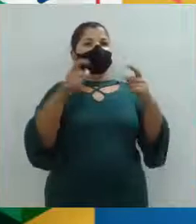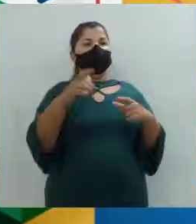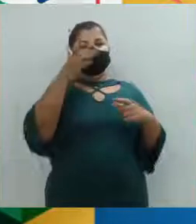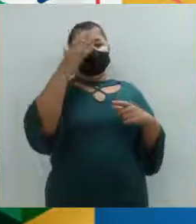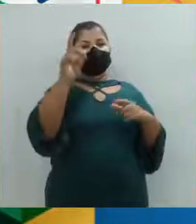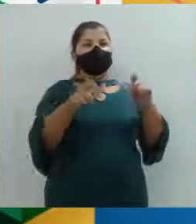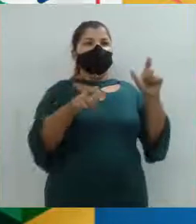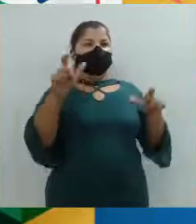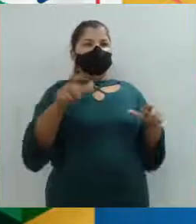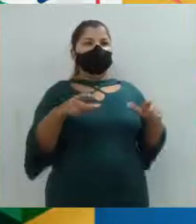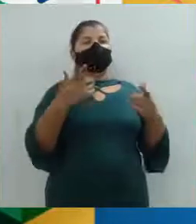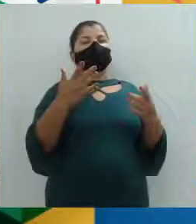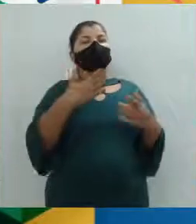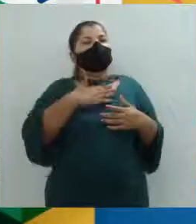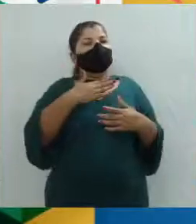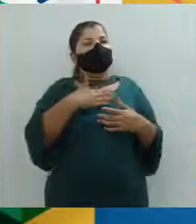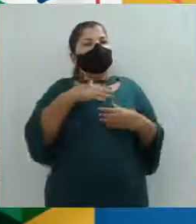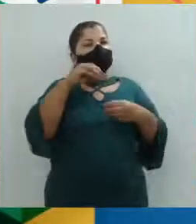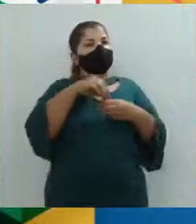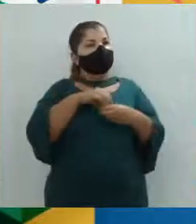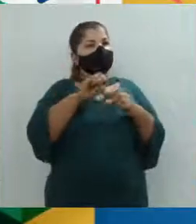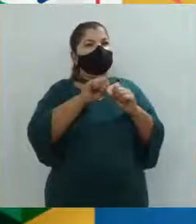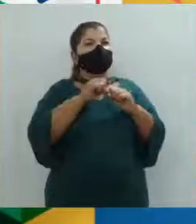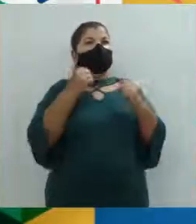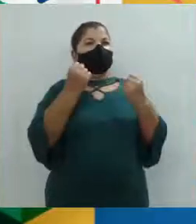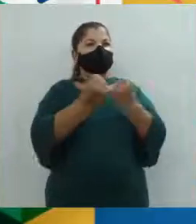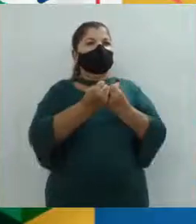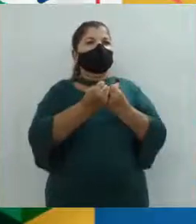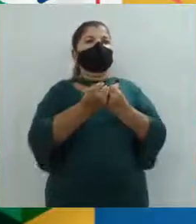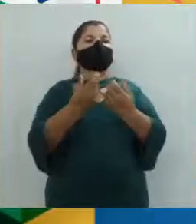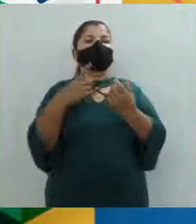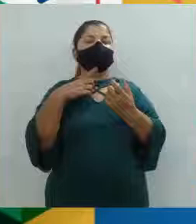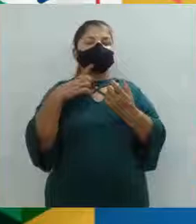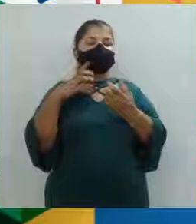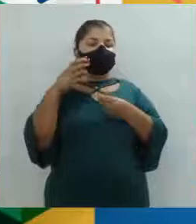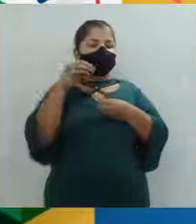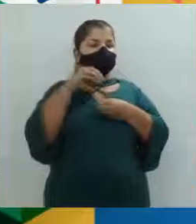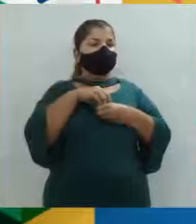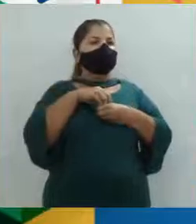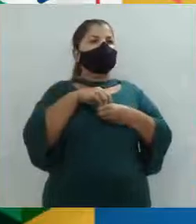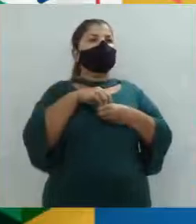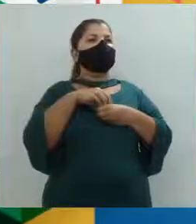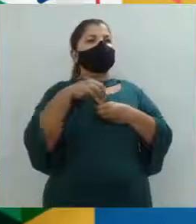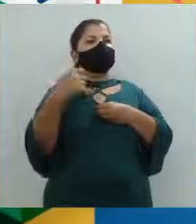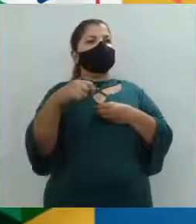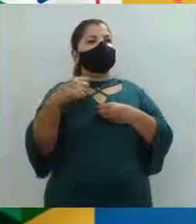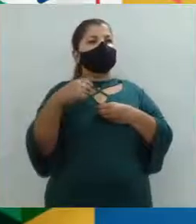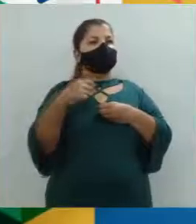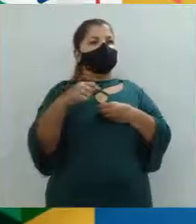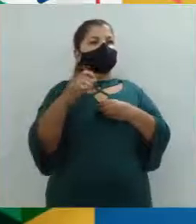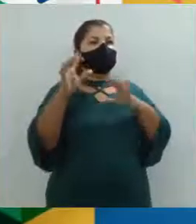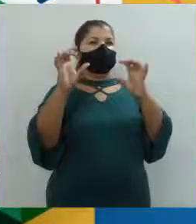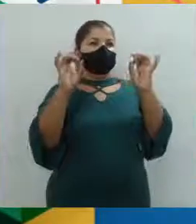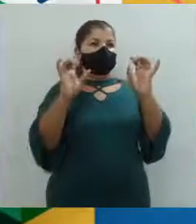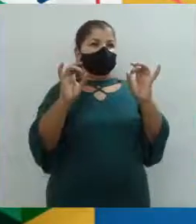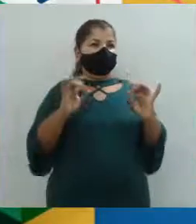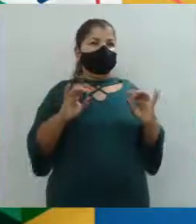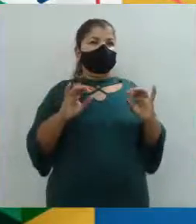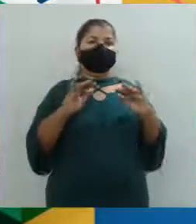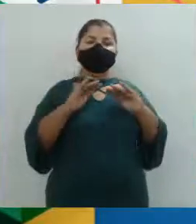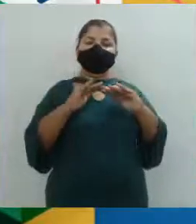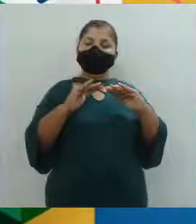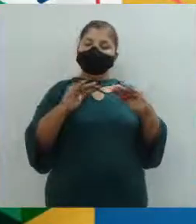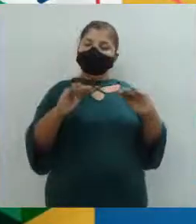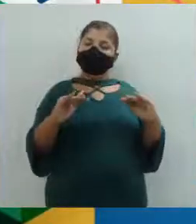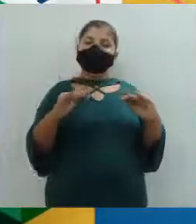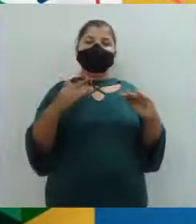uma zona para si dentro da sociedade. O interior deve ser especialmente